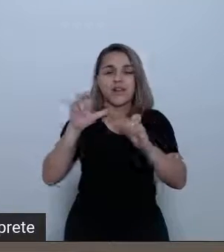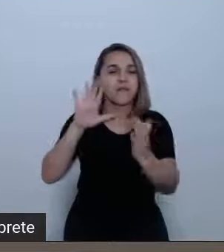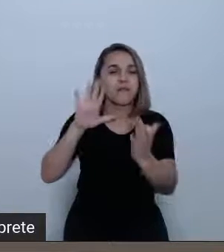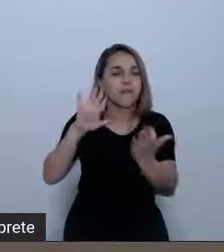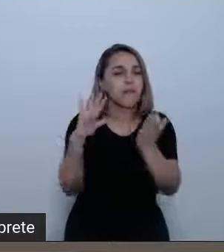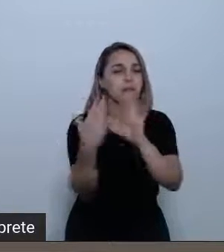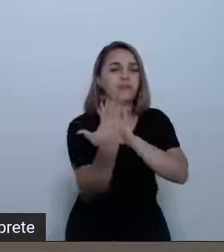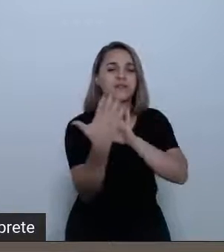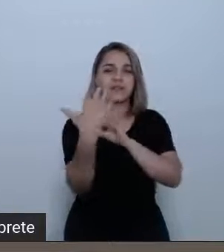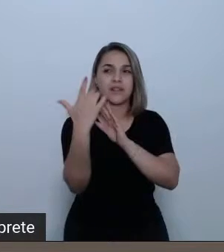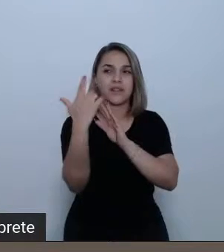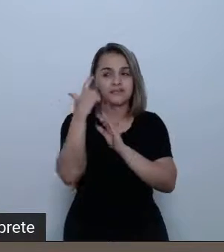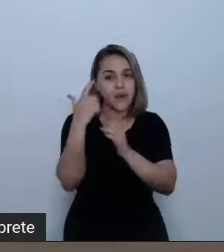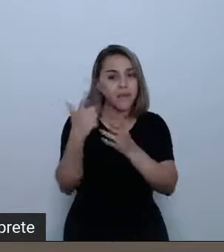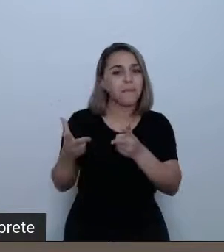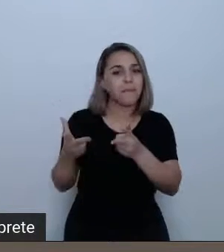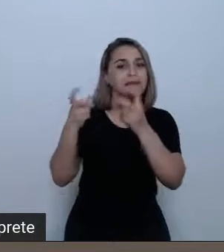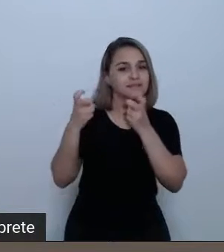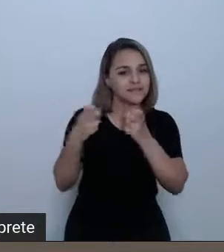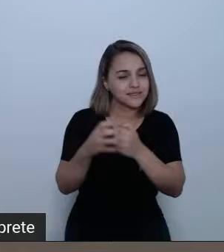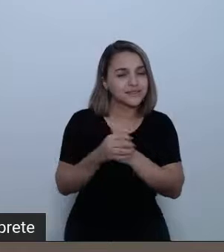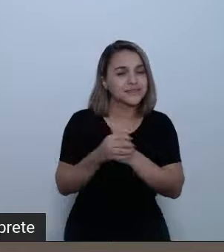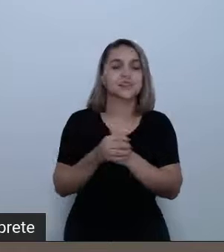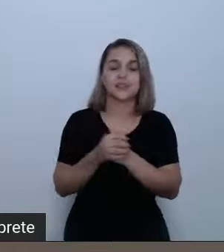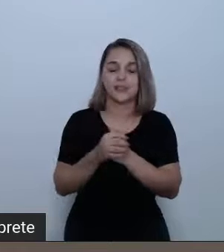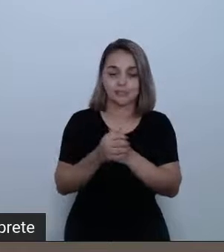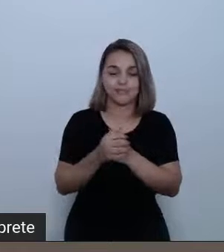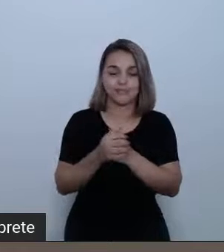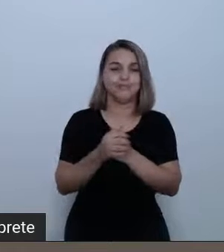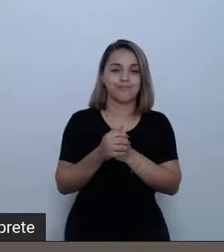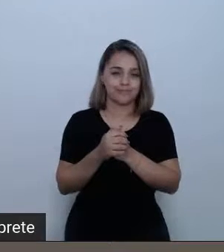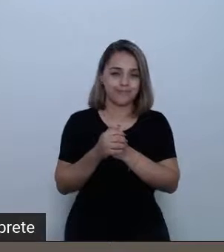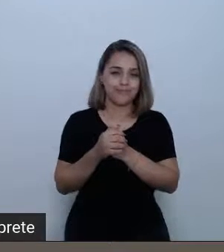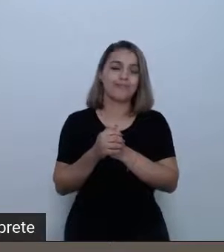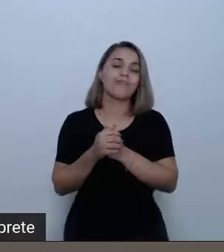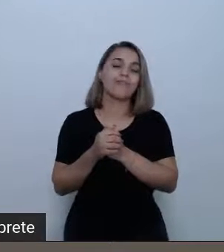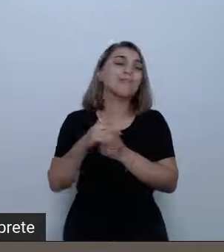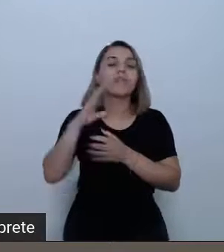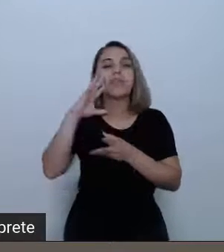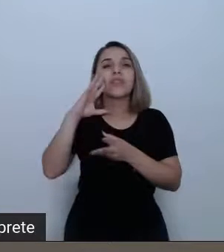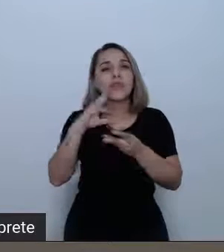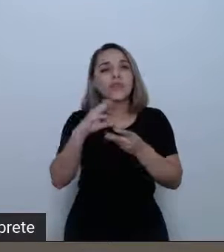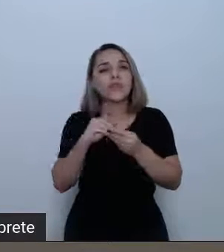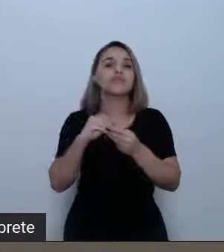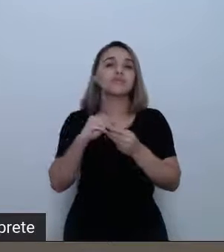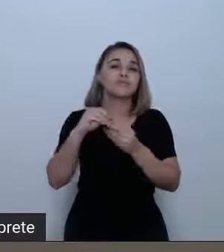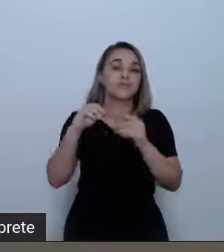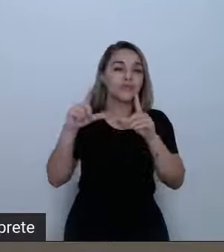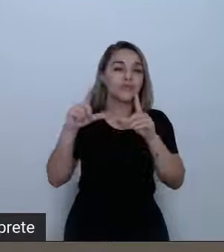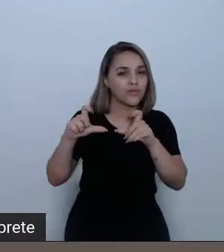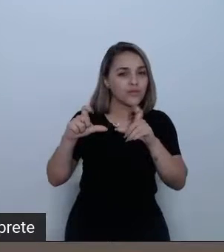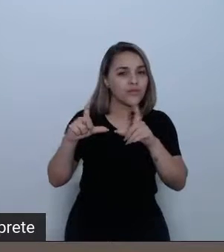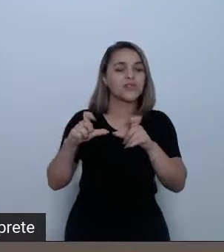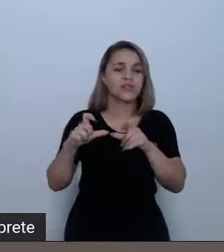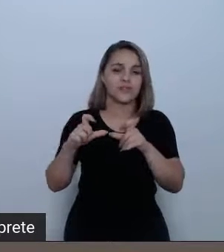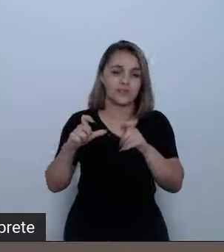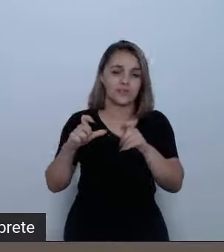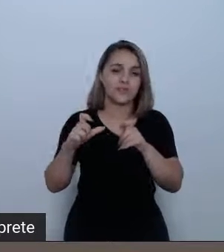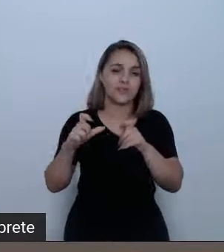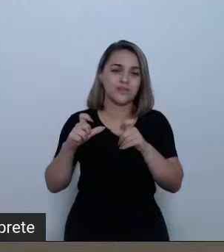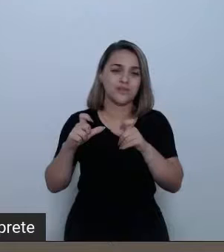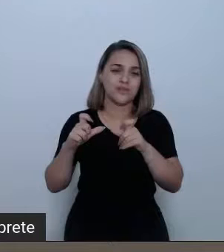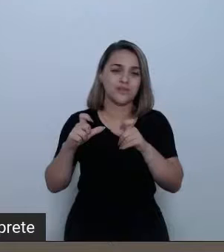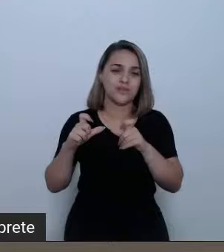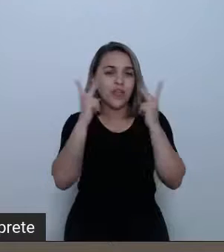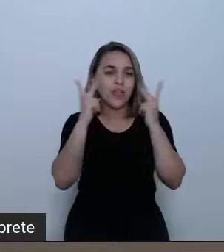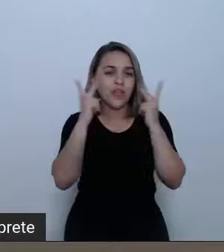né? Acho que aí ele se descola um pouco do entendimento da fotografia só nesse sentido naturalista, de